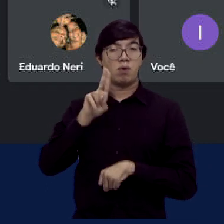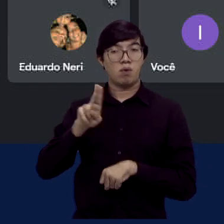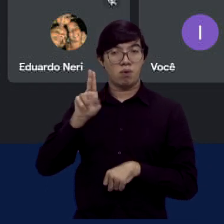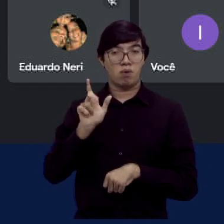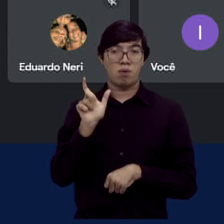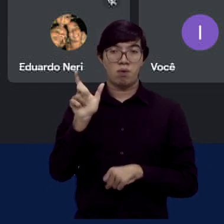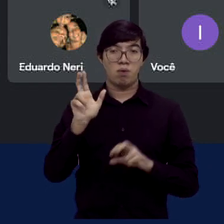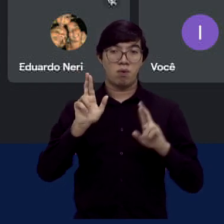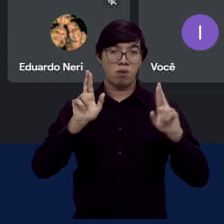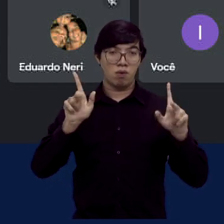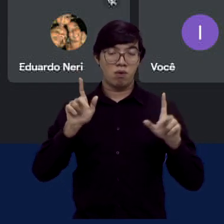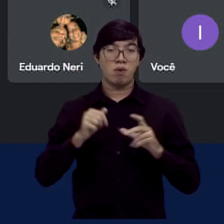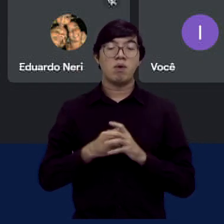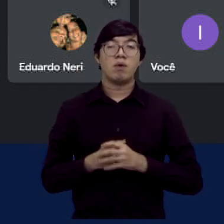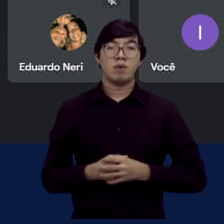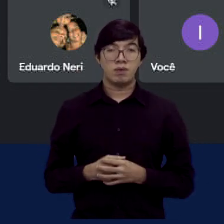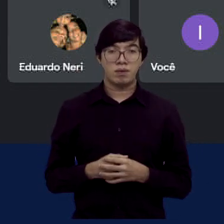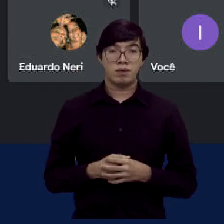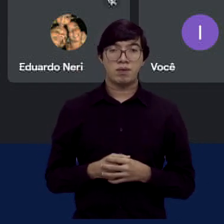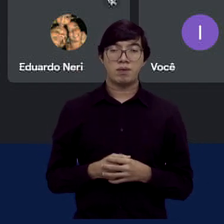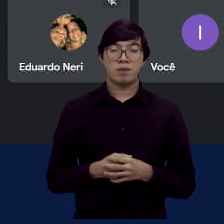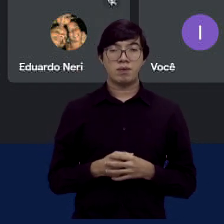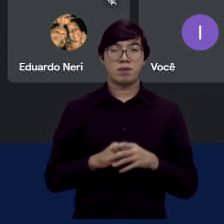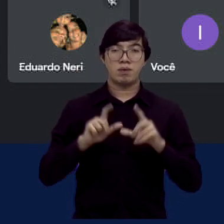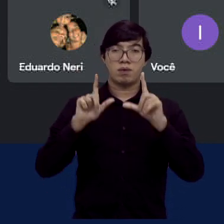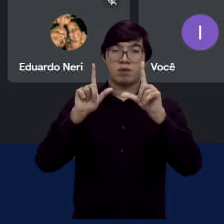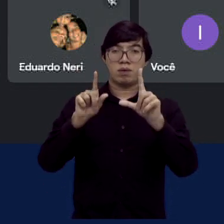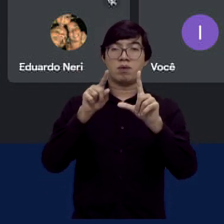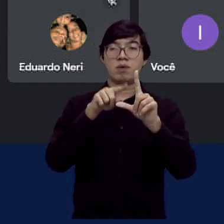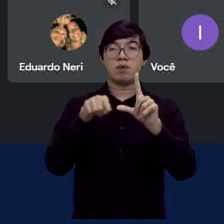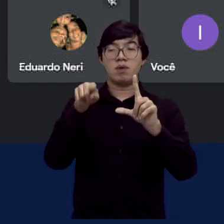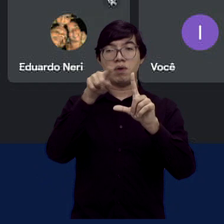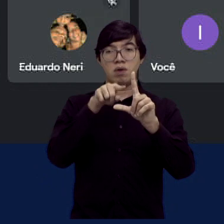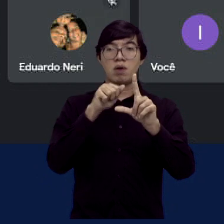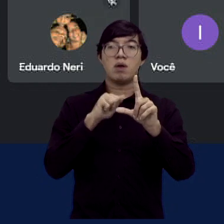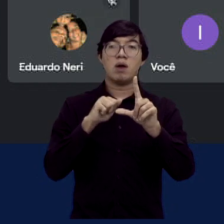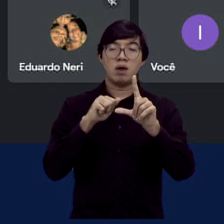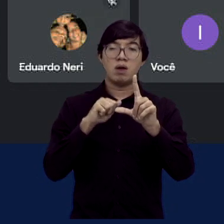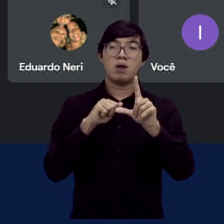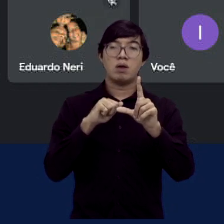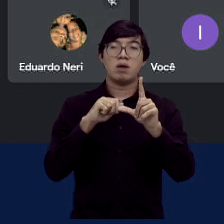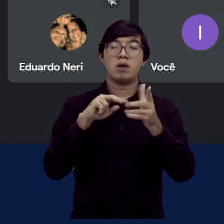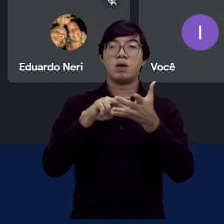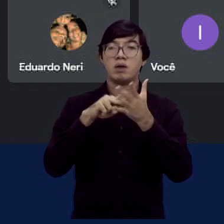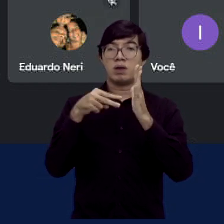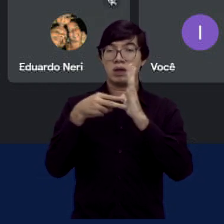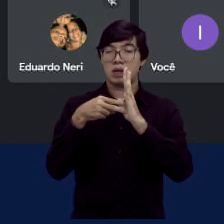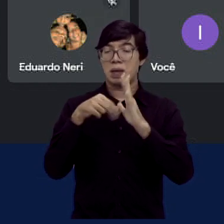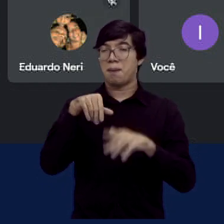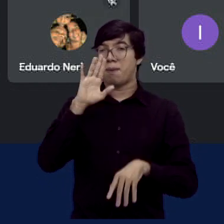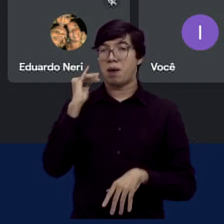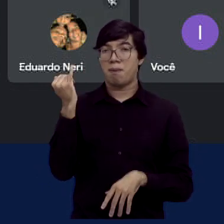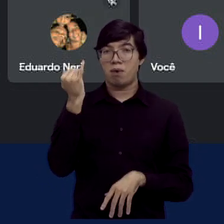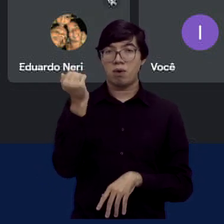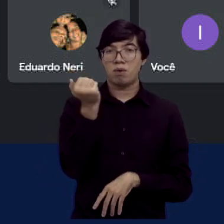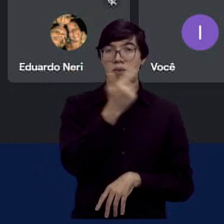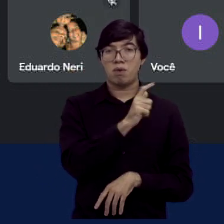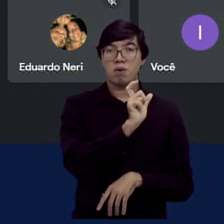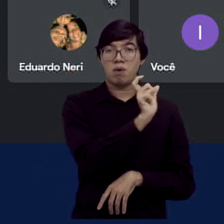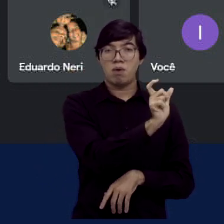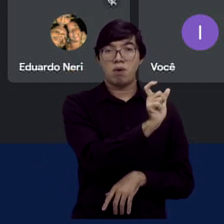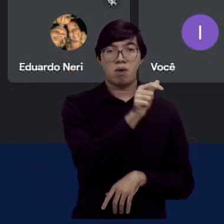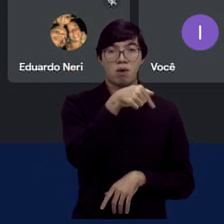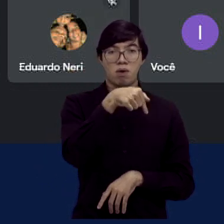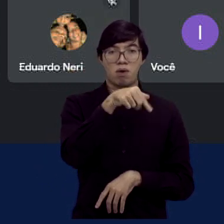que ali é um significado. O painel tem uma força significativa maior do que o quadro em si. Mas eu gosto de utilizar as